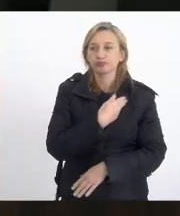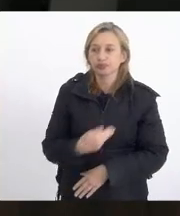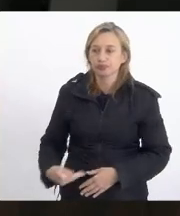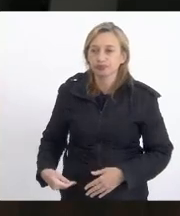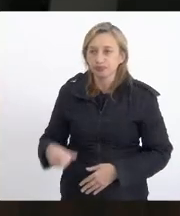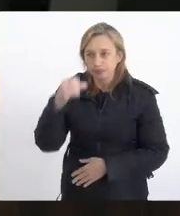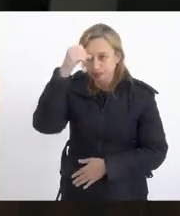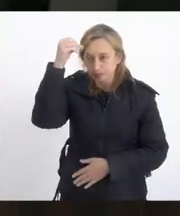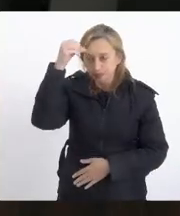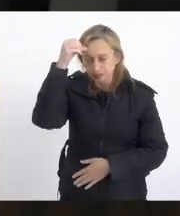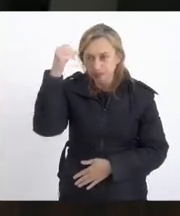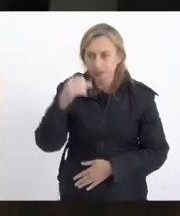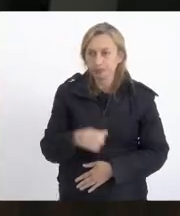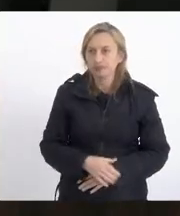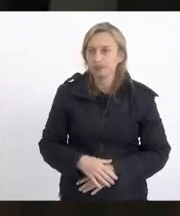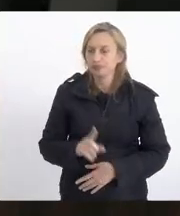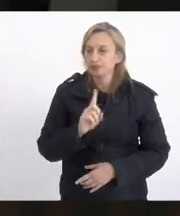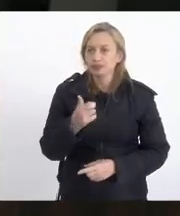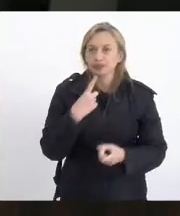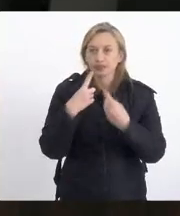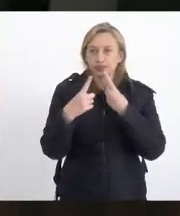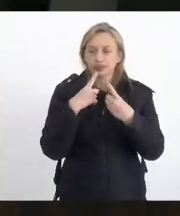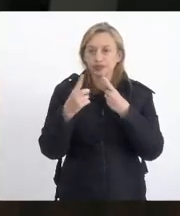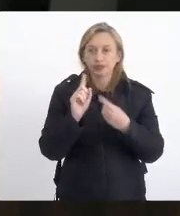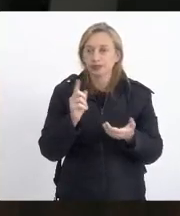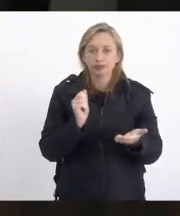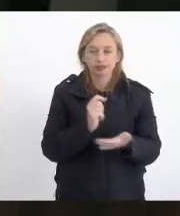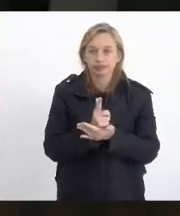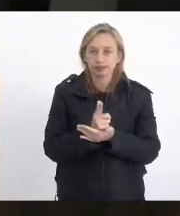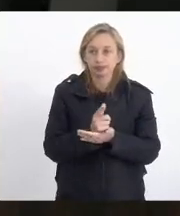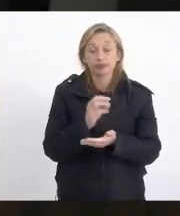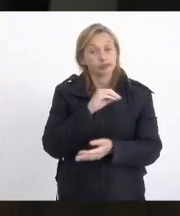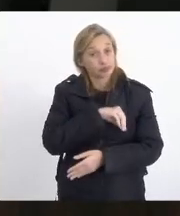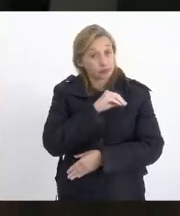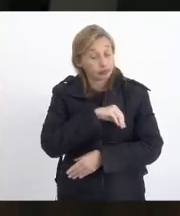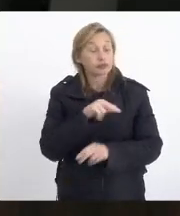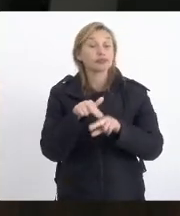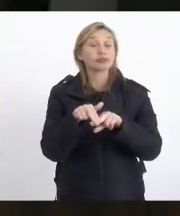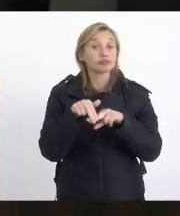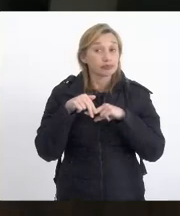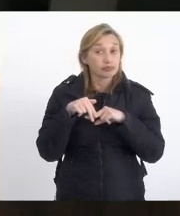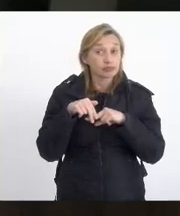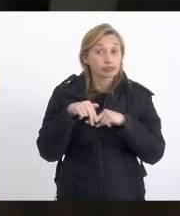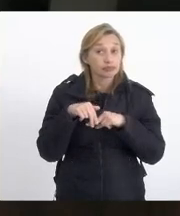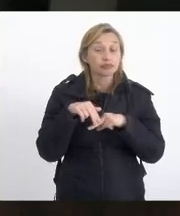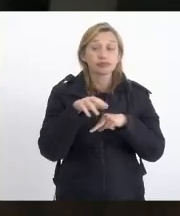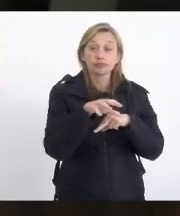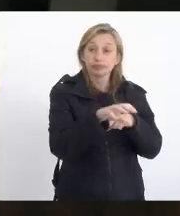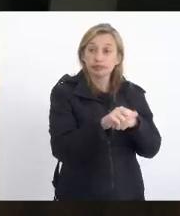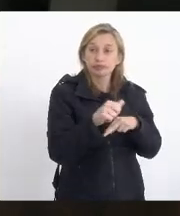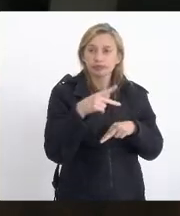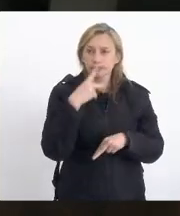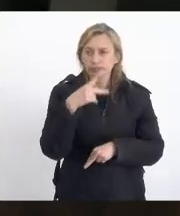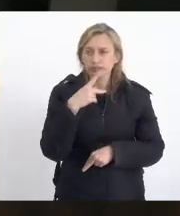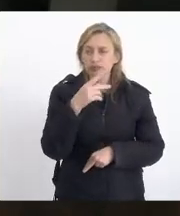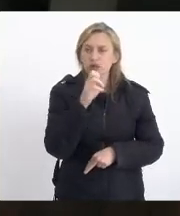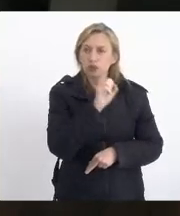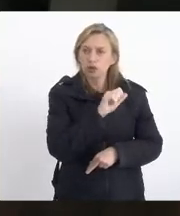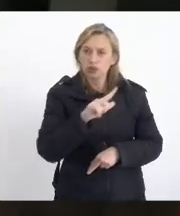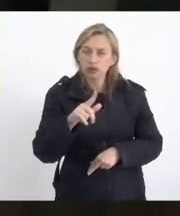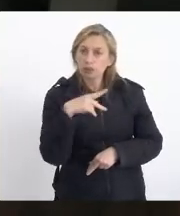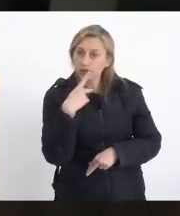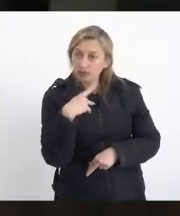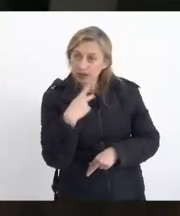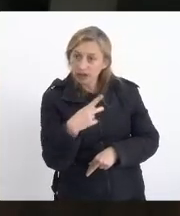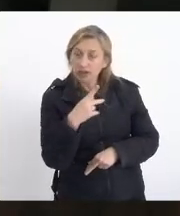Castro não está discutindo não pagar salários. É por isso que pego uma palavra do coronel Chauvet para dizer que